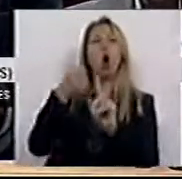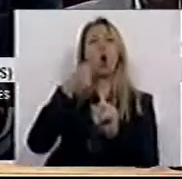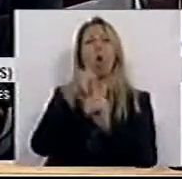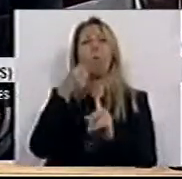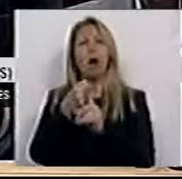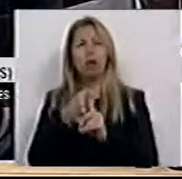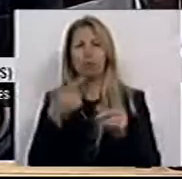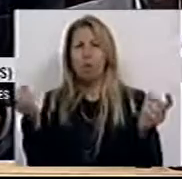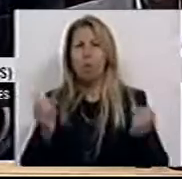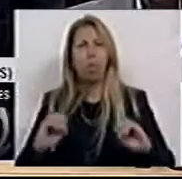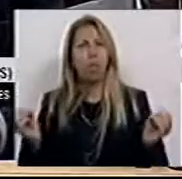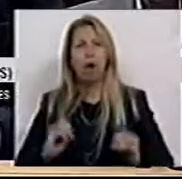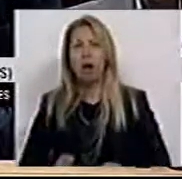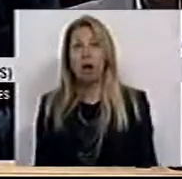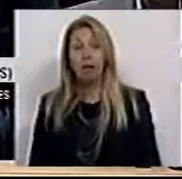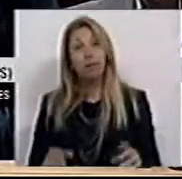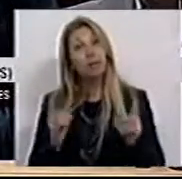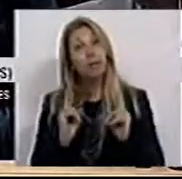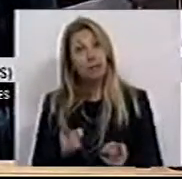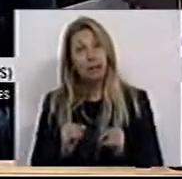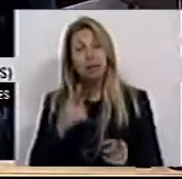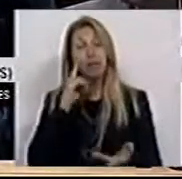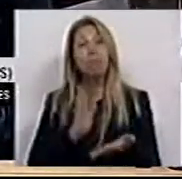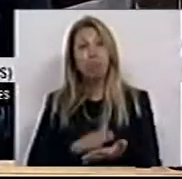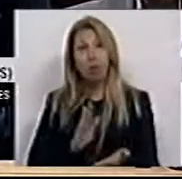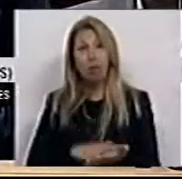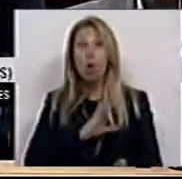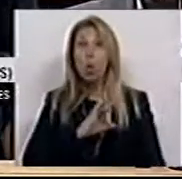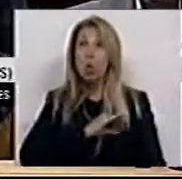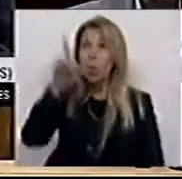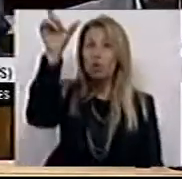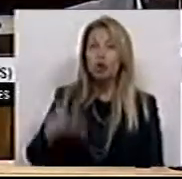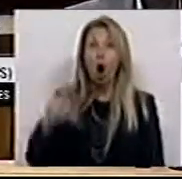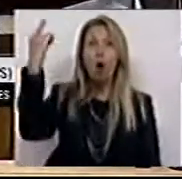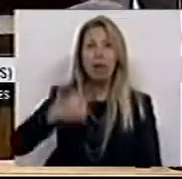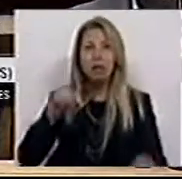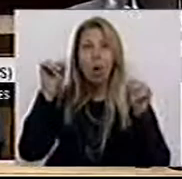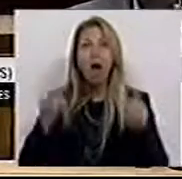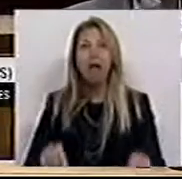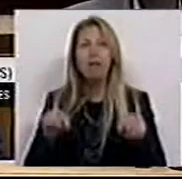é esta prova que o senhor tem a obrigação de hoje aqui fazer.